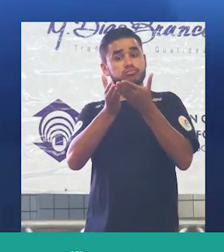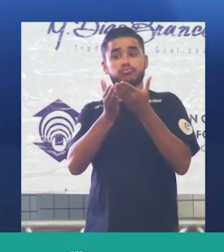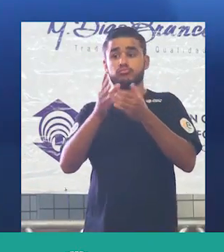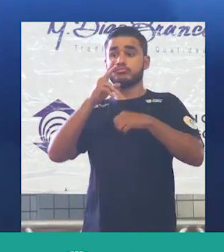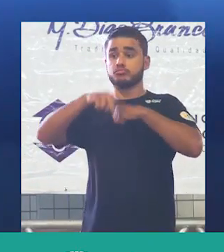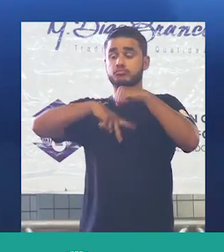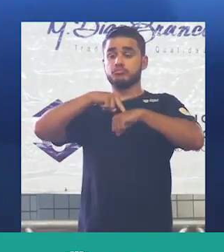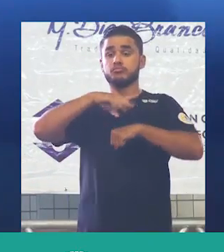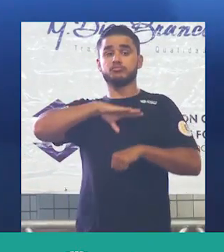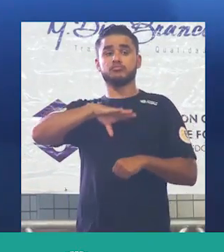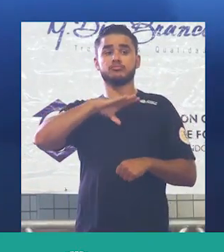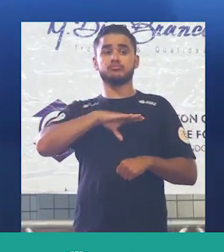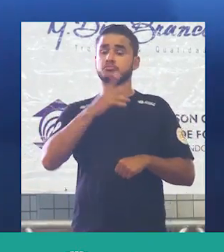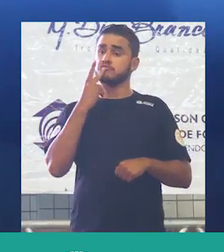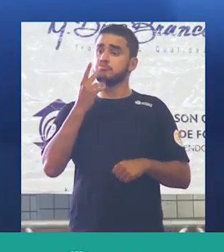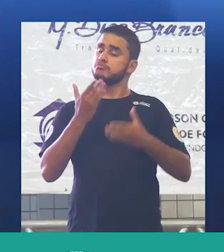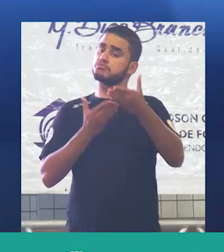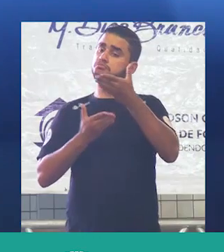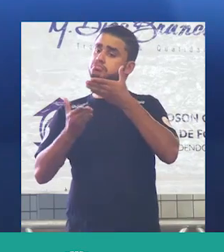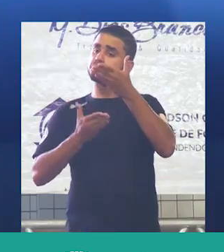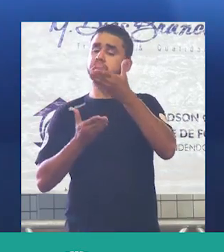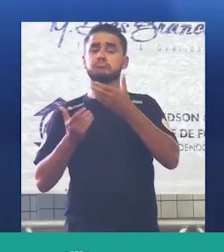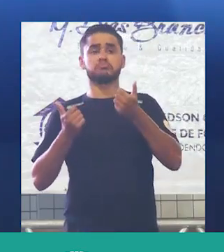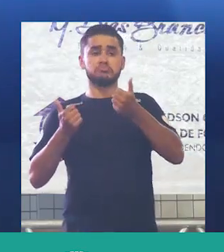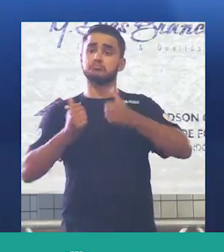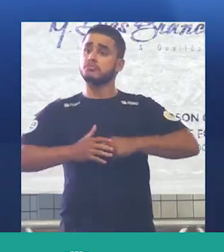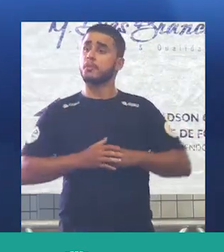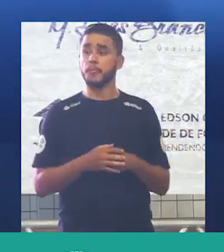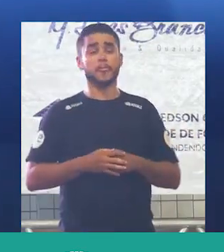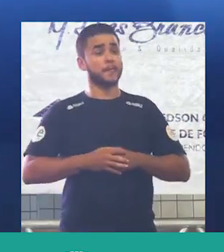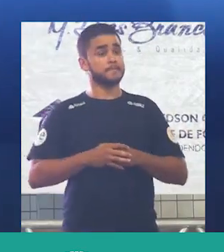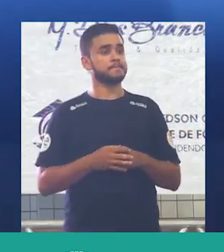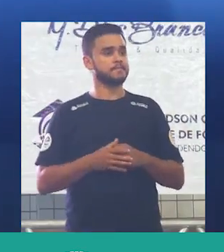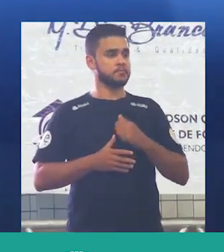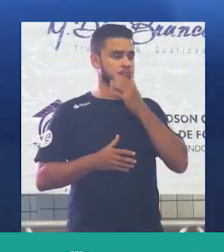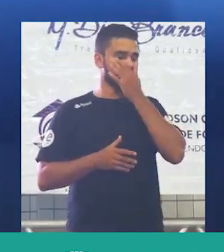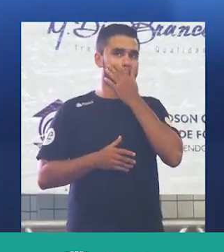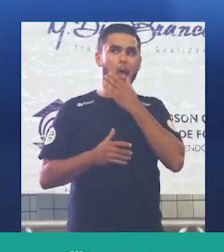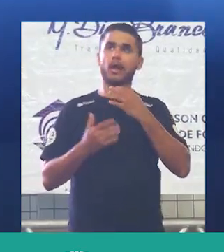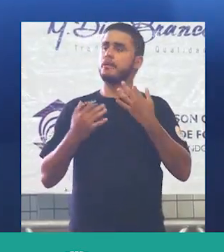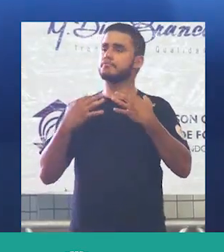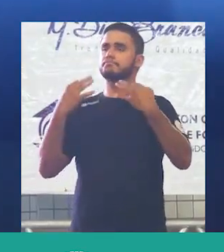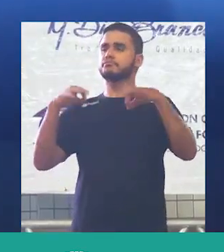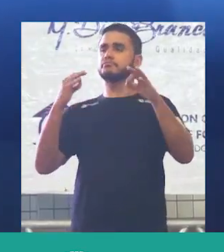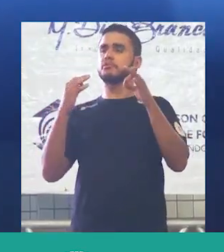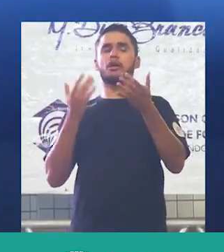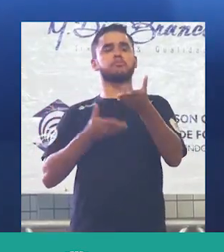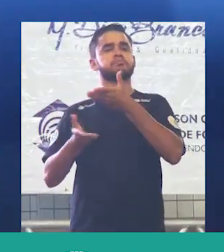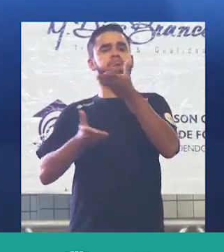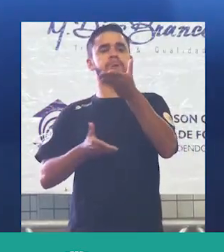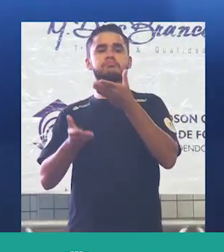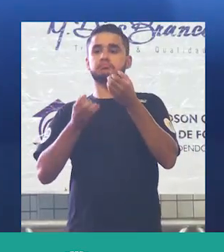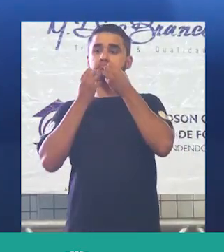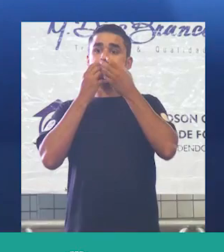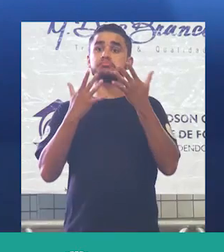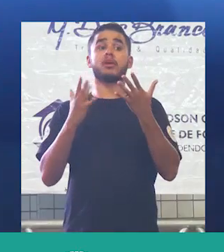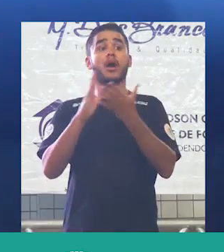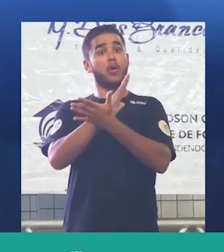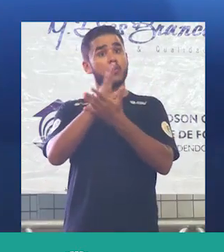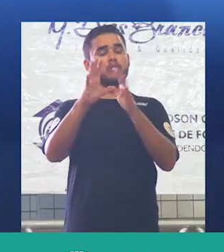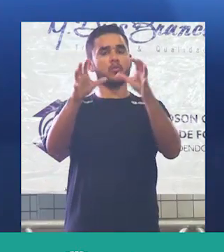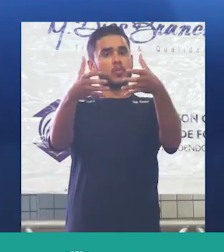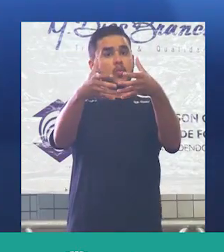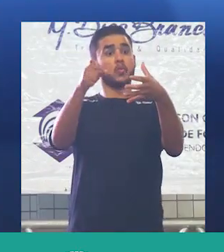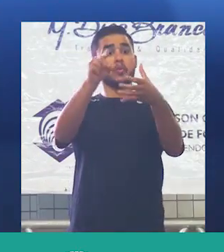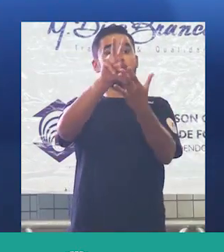índio, ele foi amistoso. Lógico, eu não posso dizer que foi 100% amistoso. Lógico que tiveram tribos que